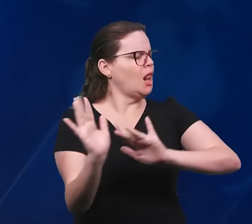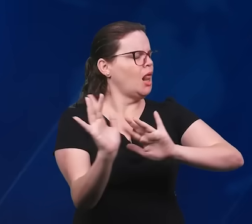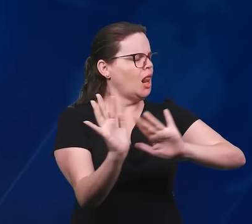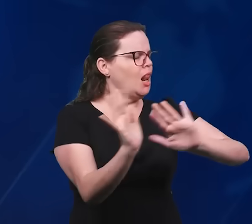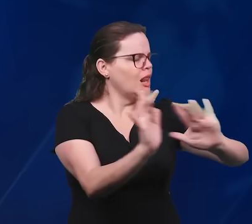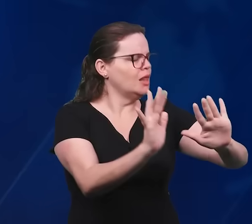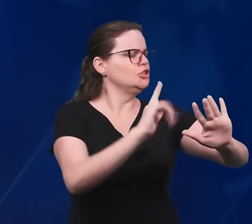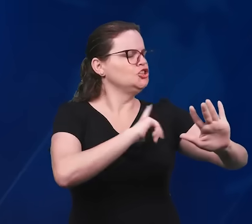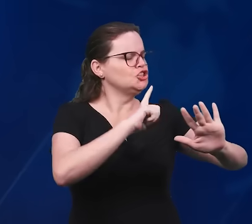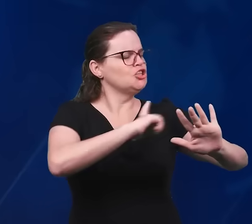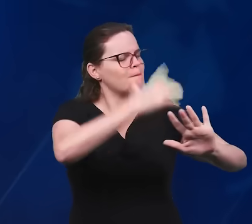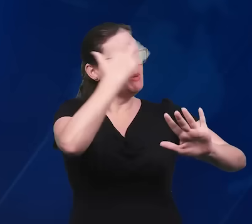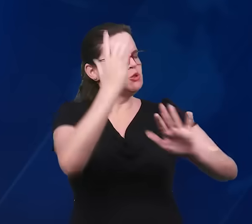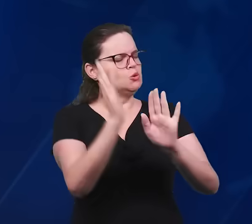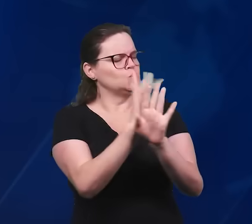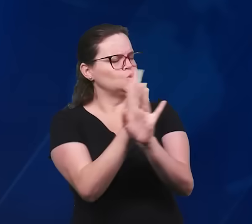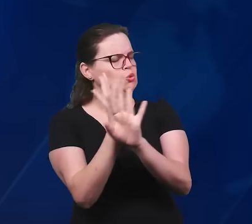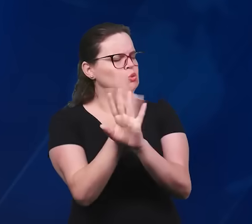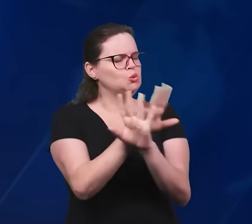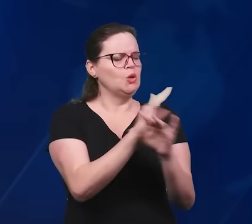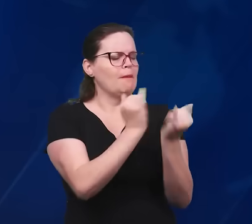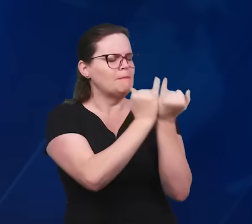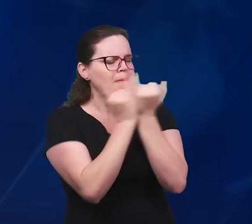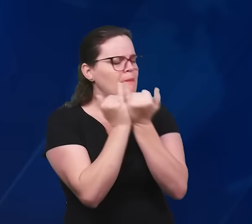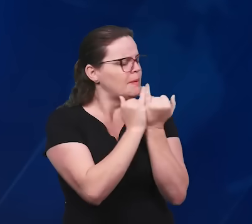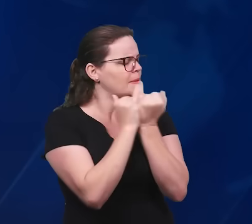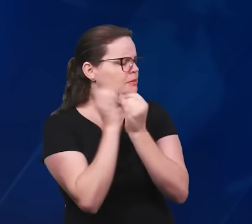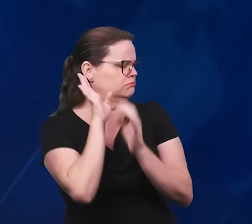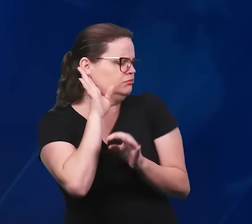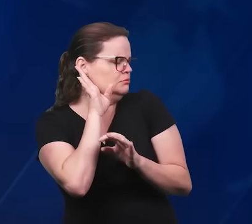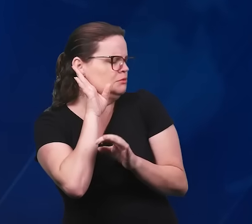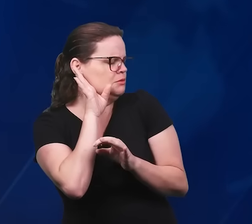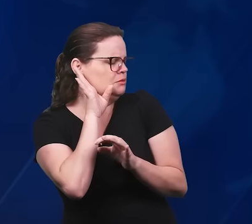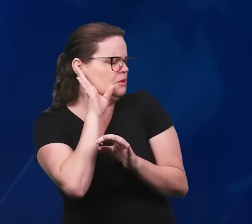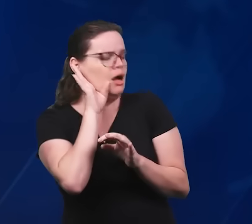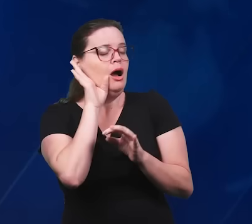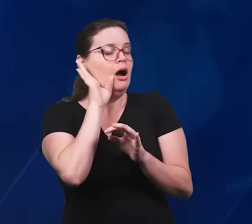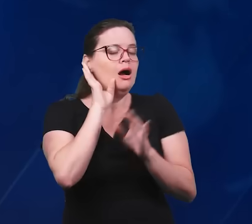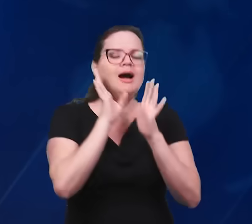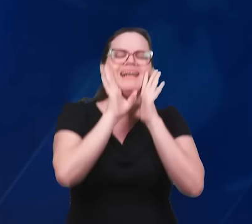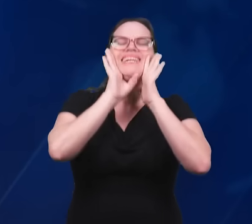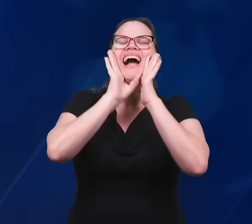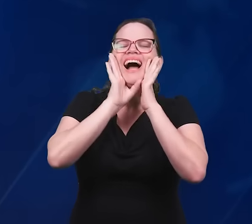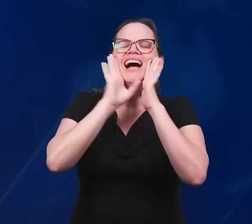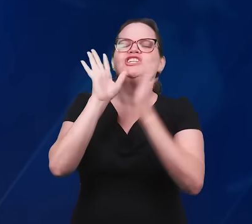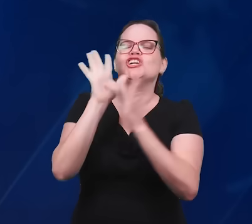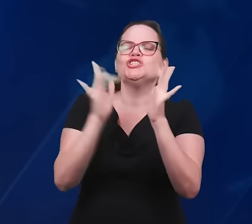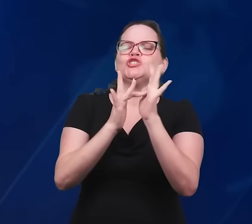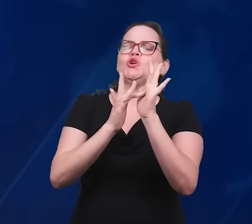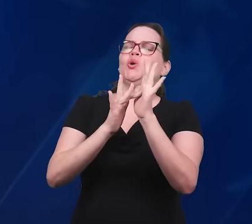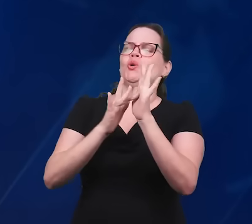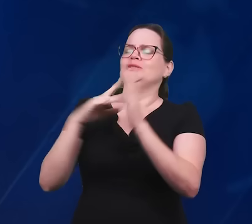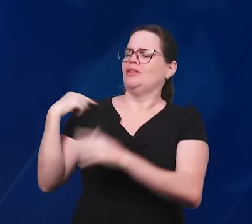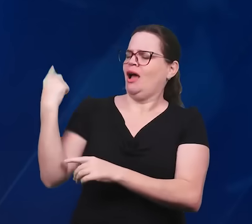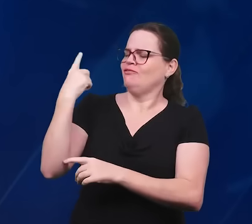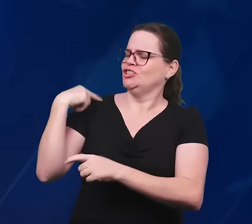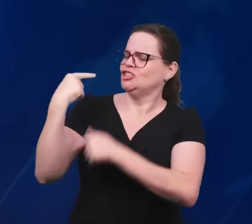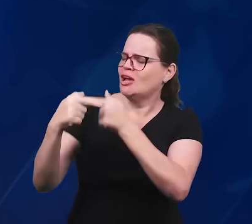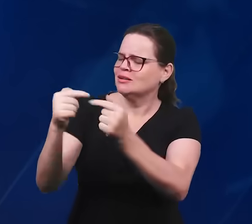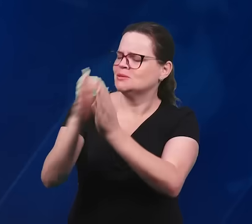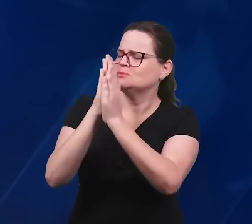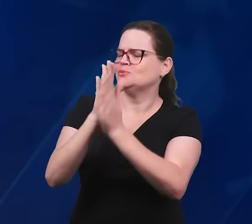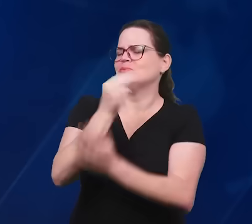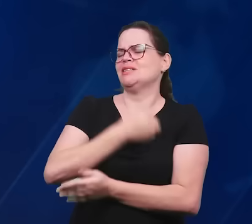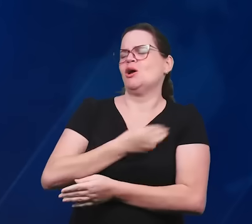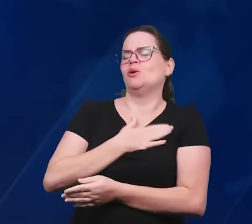sempre estava acompanhado por uma grande multidão. Então esse cego começa a gritar: Jesus, filho de Davi, tem